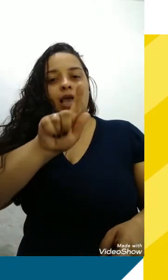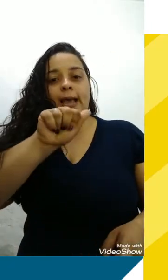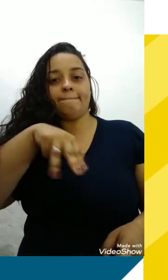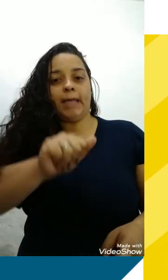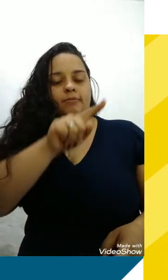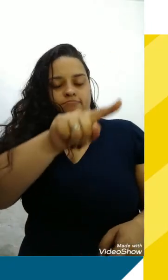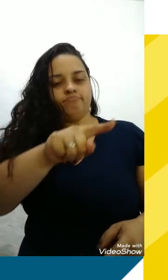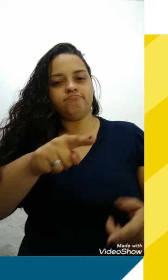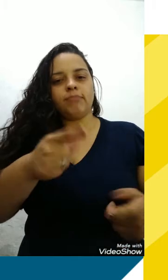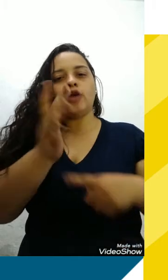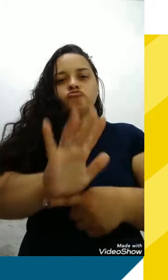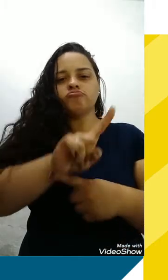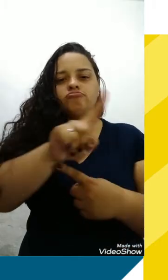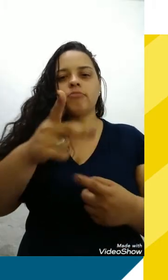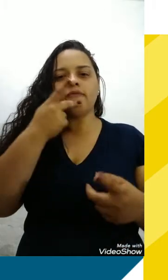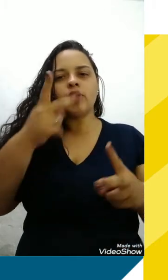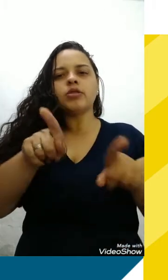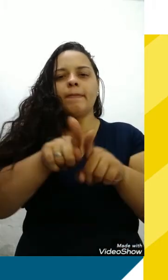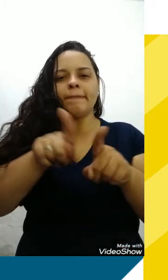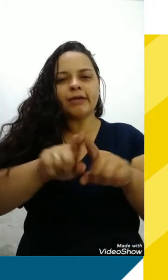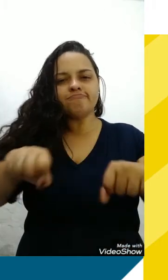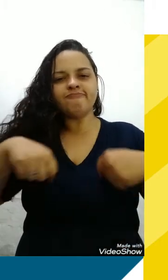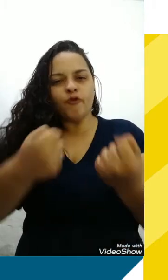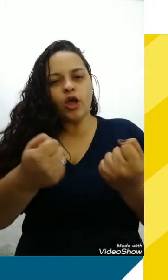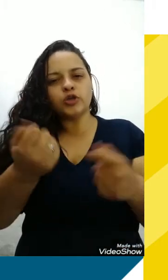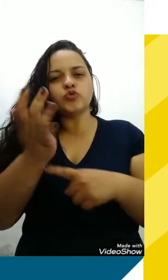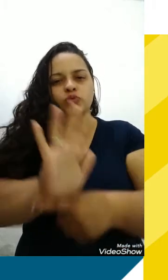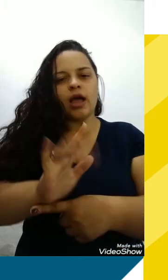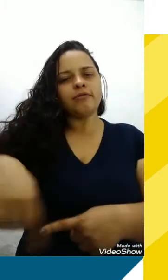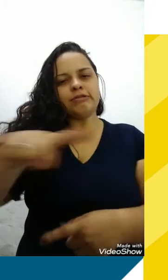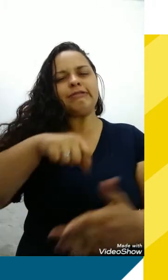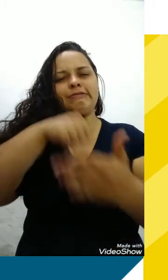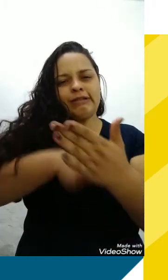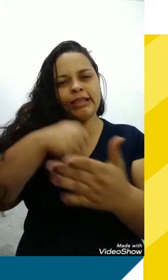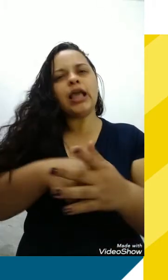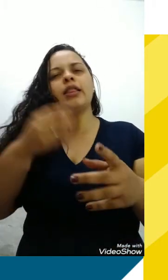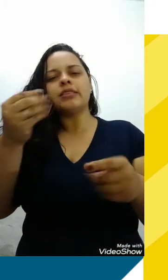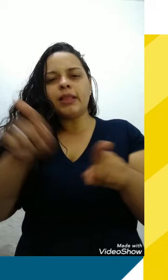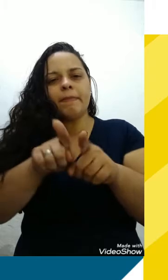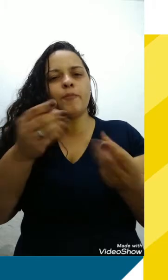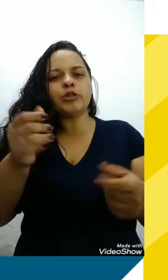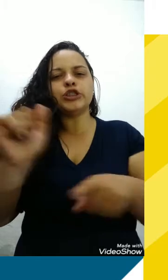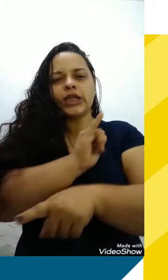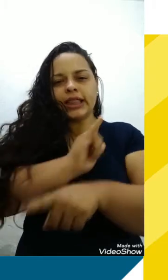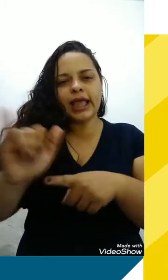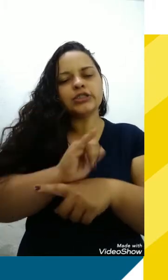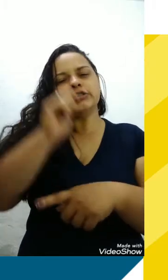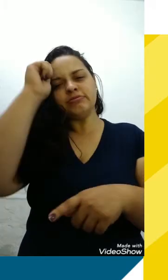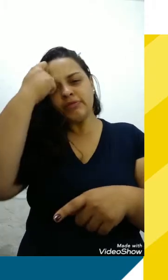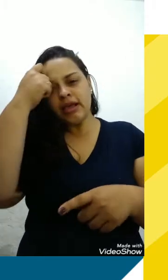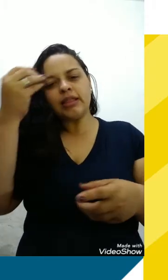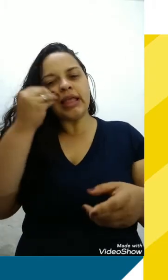se opor e resistir à escravidão durante esse período. Foram muitas as táticas encontradas e inventadas pela população escravizada